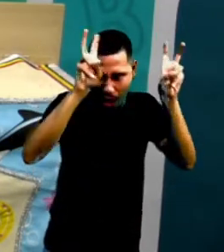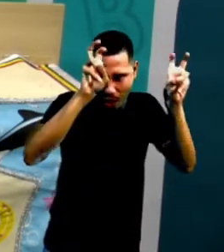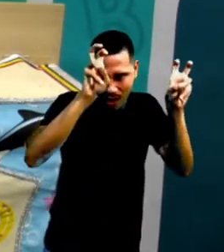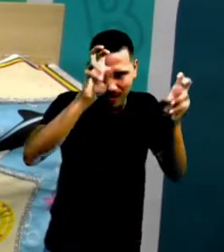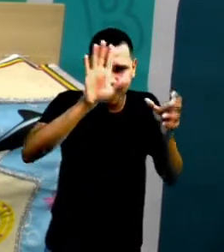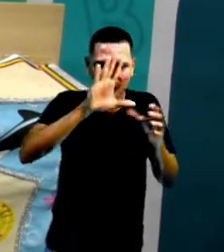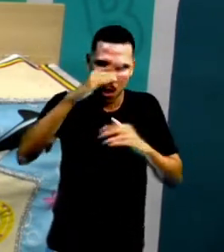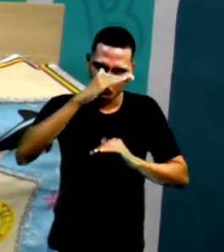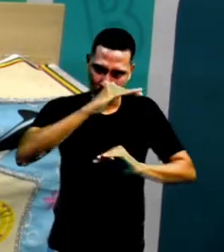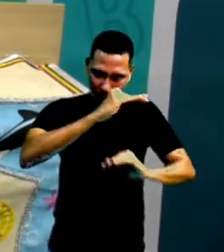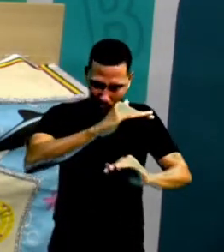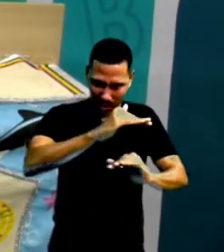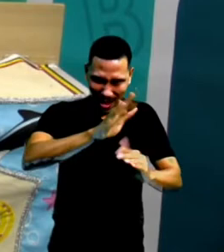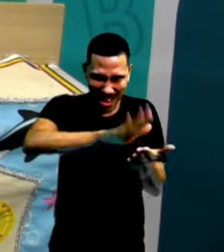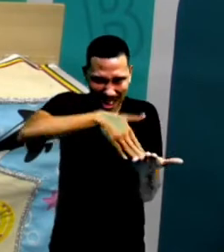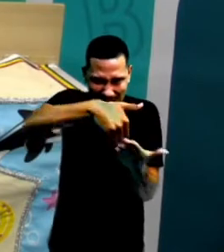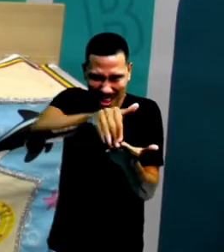melado.